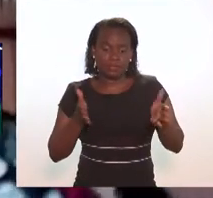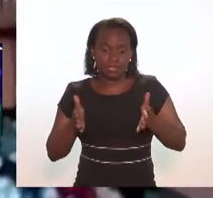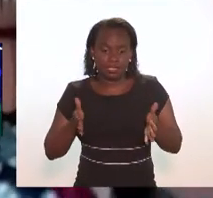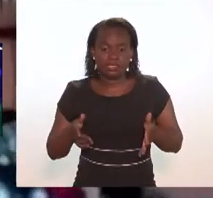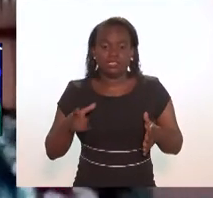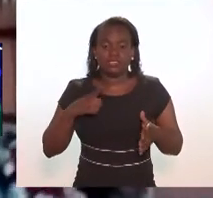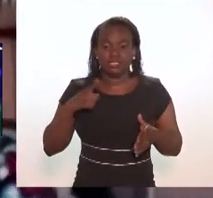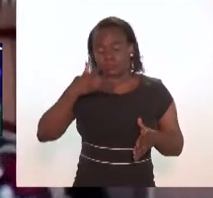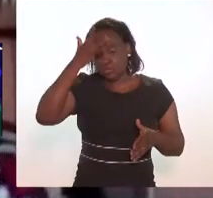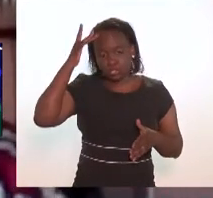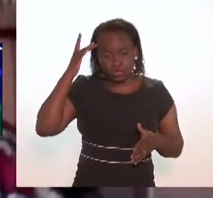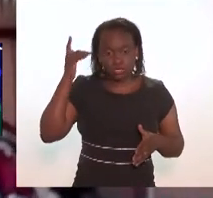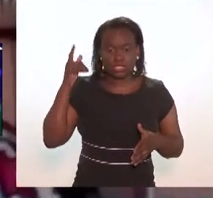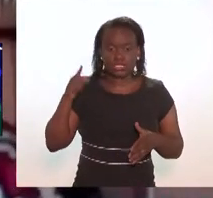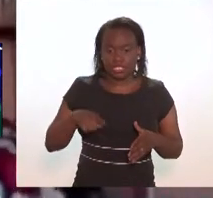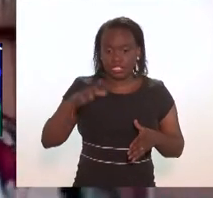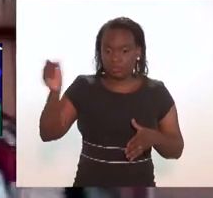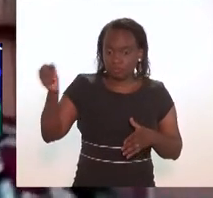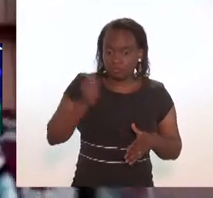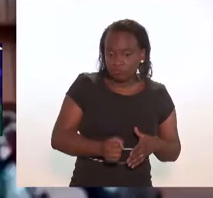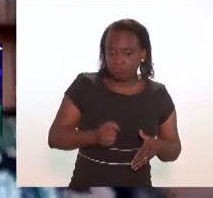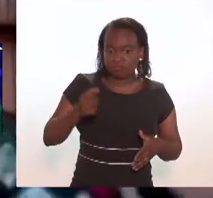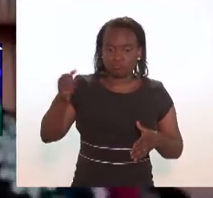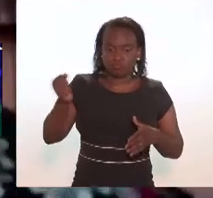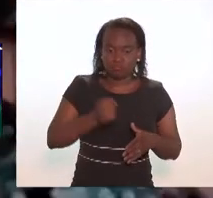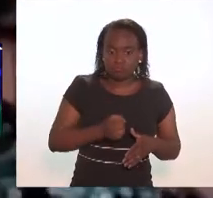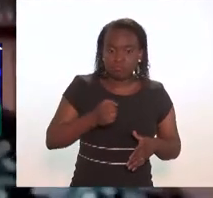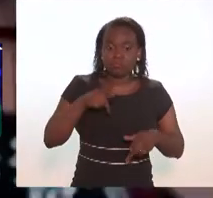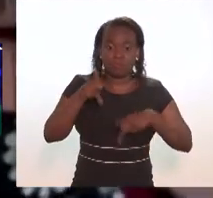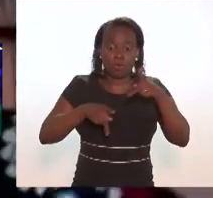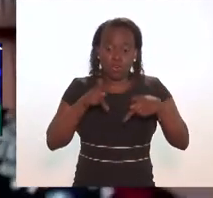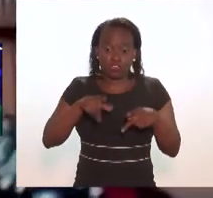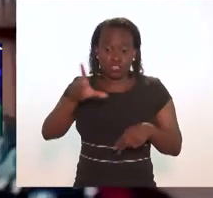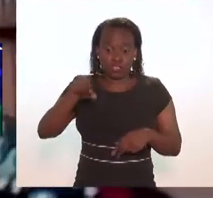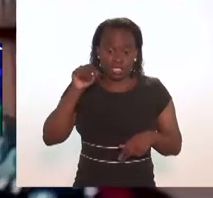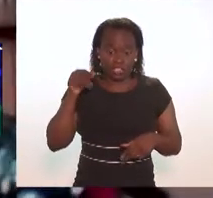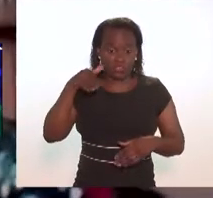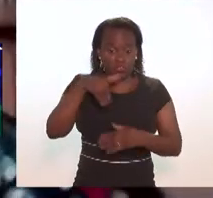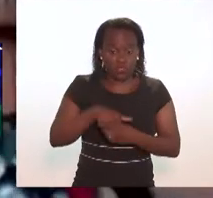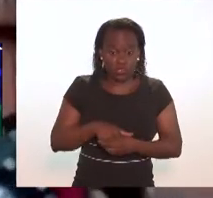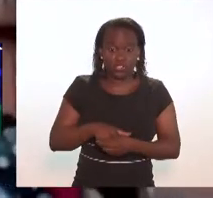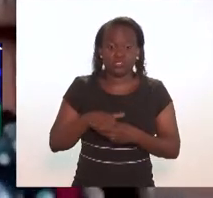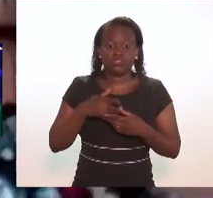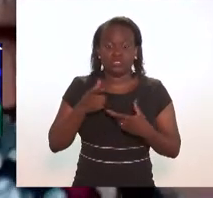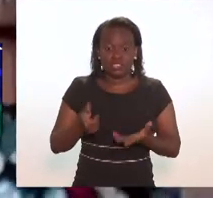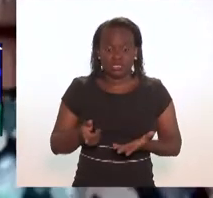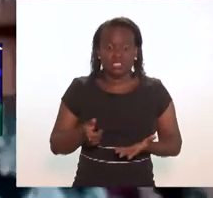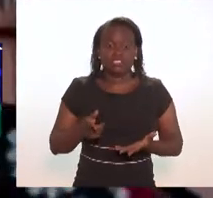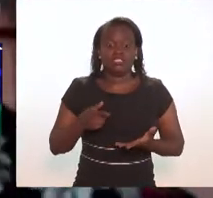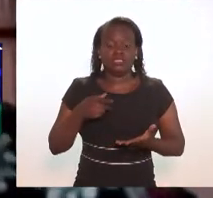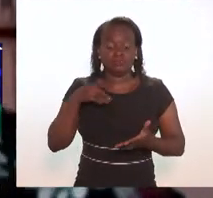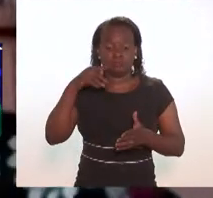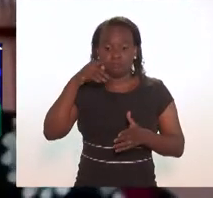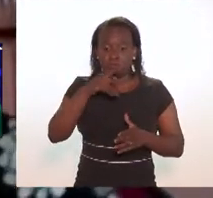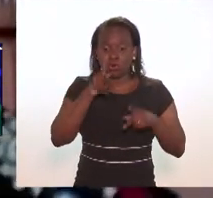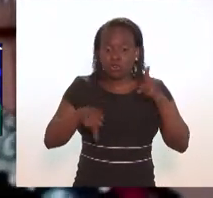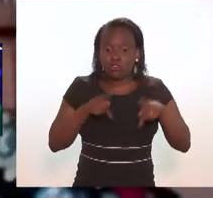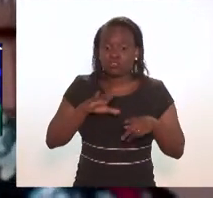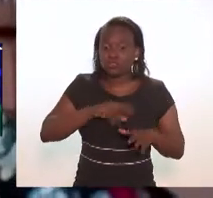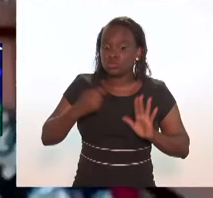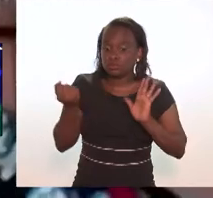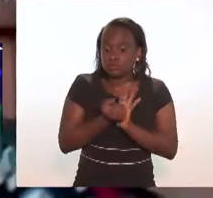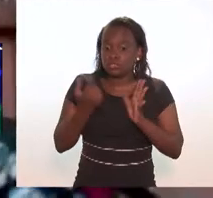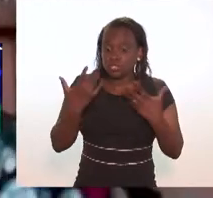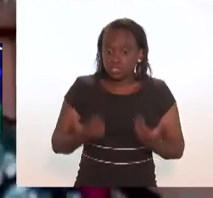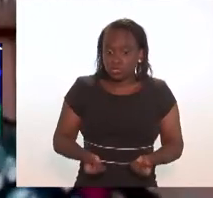colegiado pessoas que foram trazidas aqui pelo povo e receberam a chancela do povo